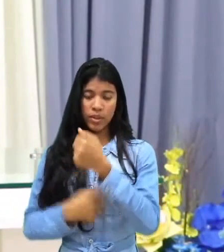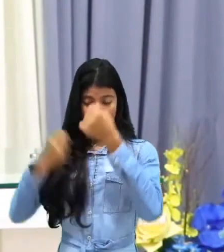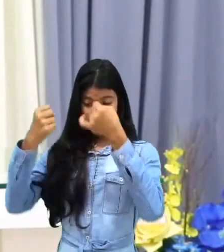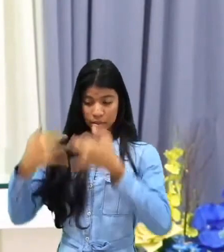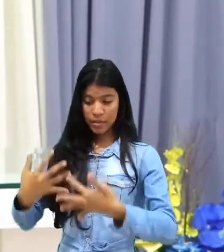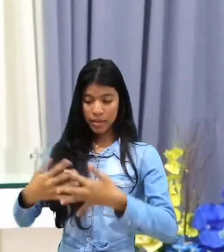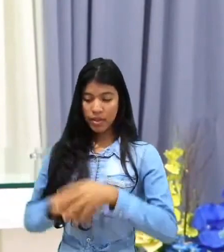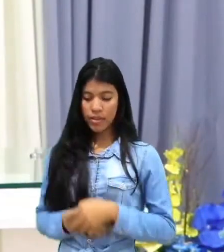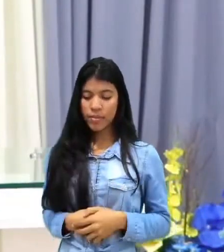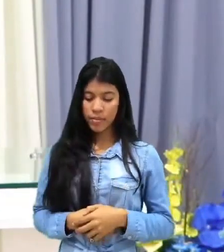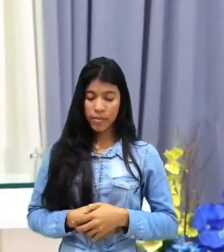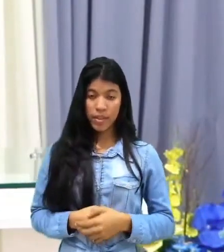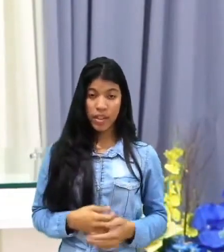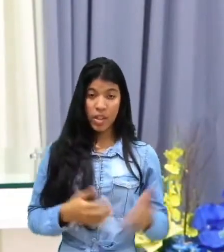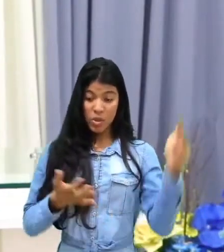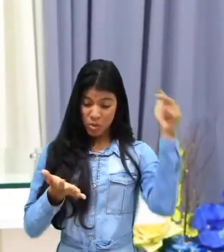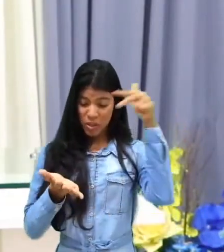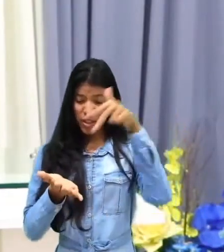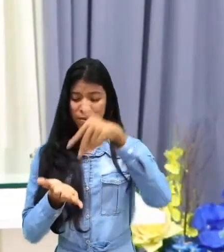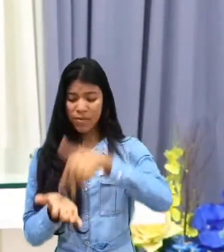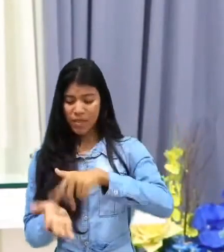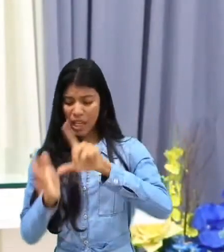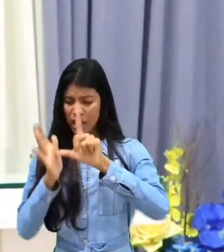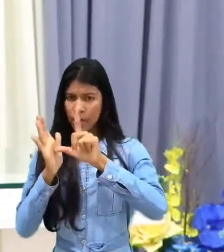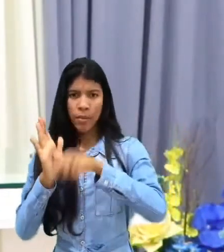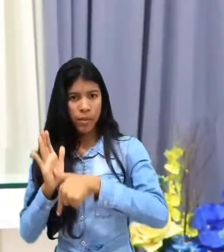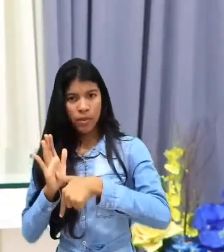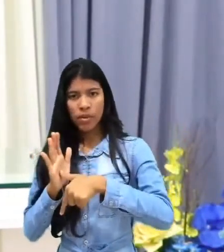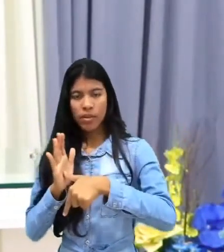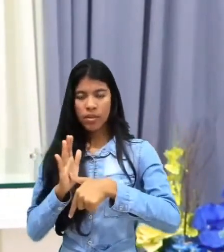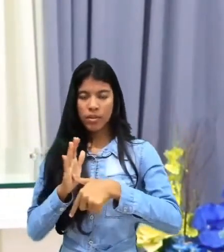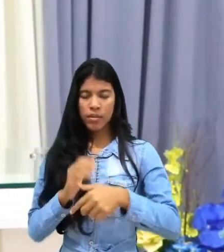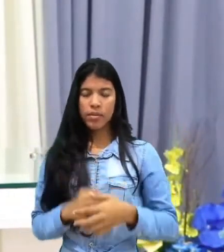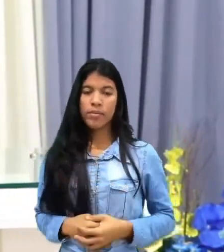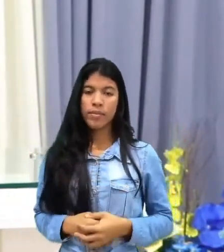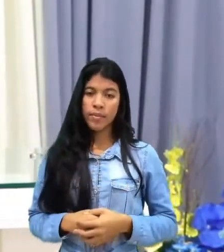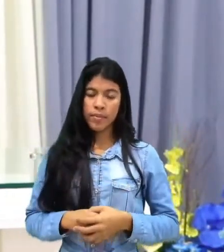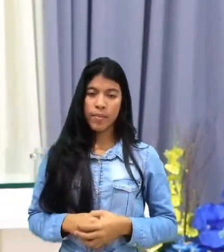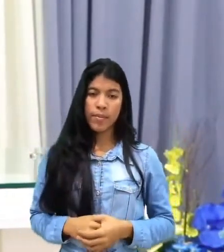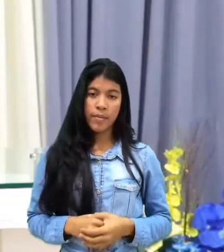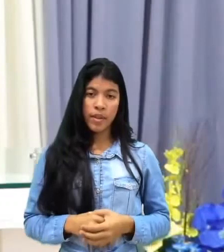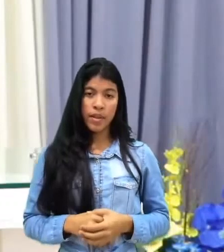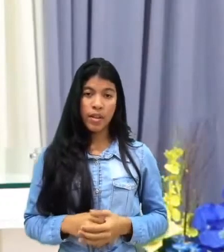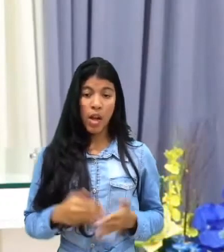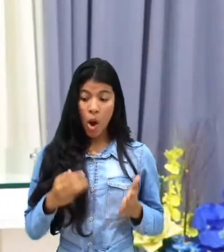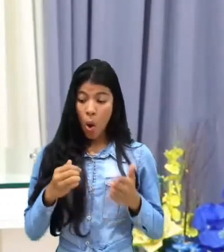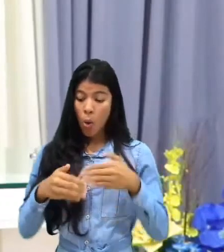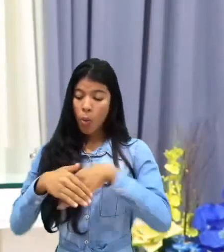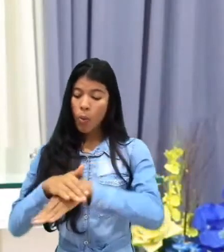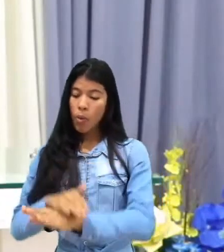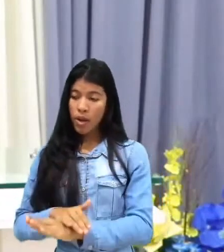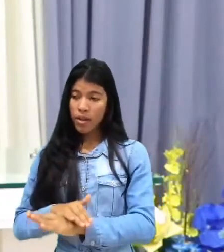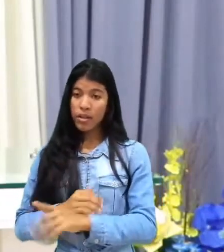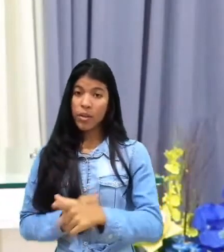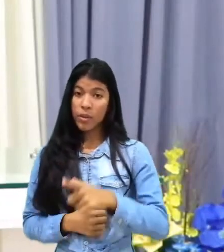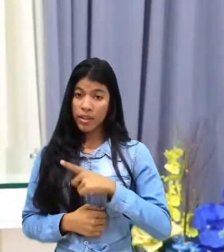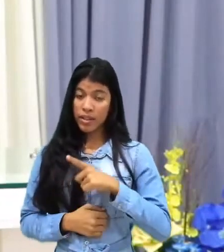demora, guarda o que tens para que ninguém tome a tua coroa.